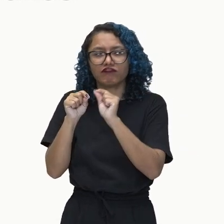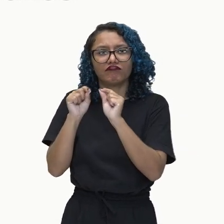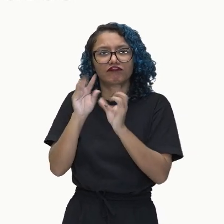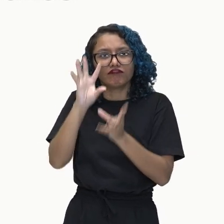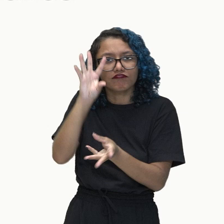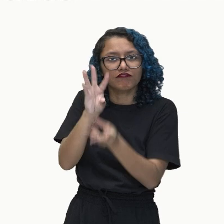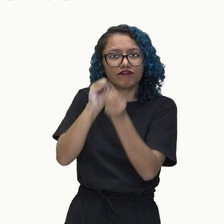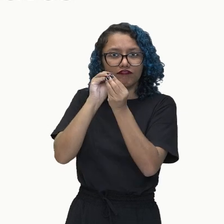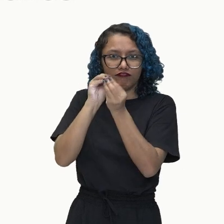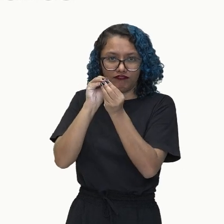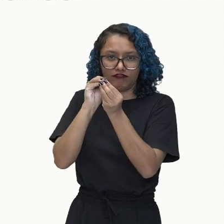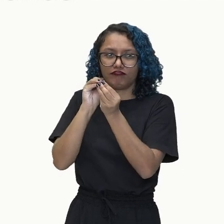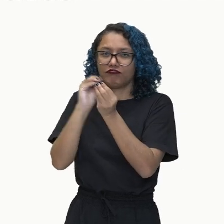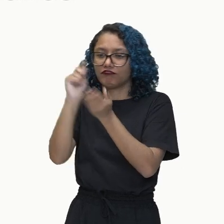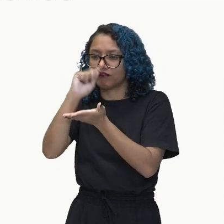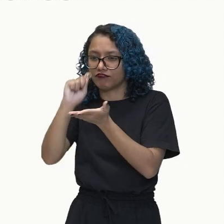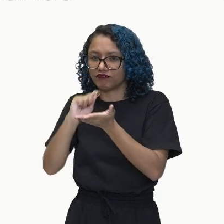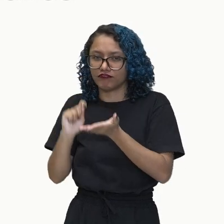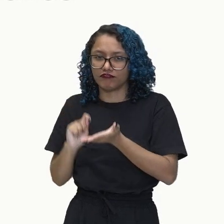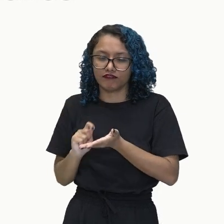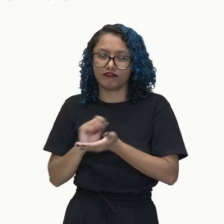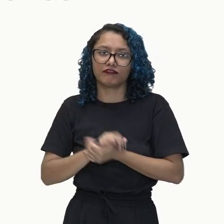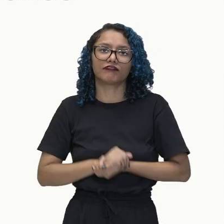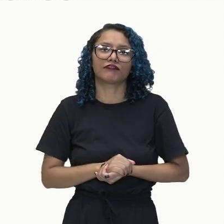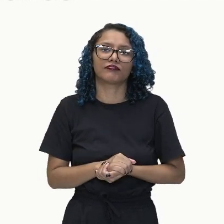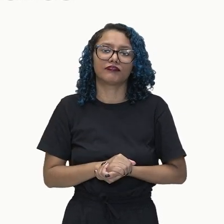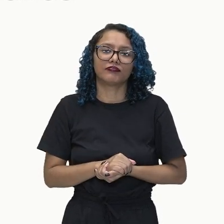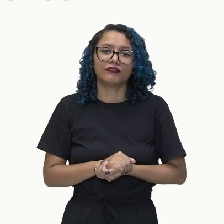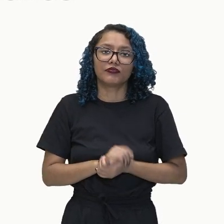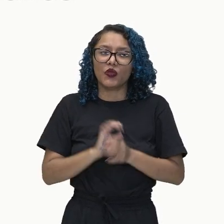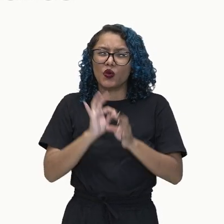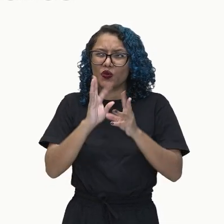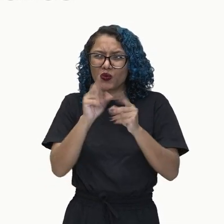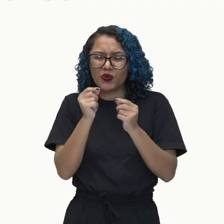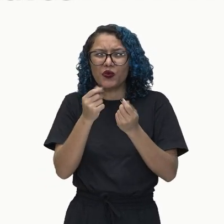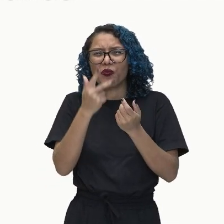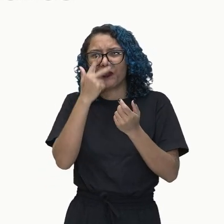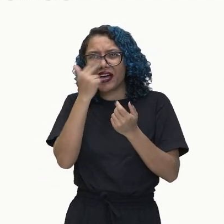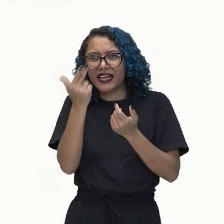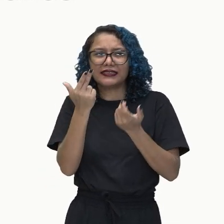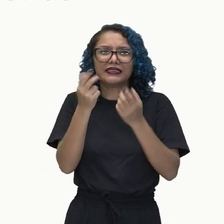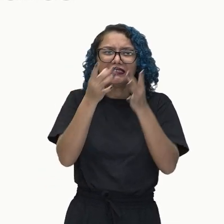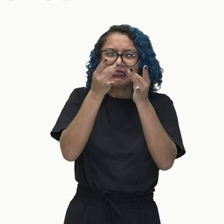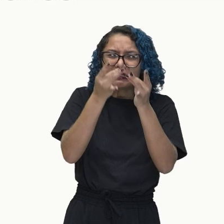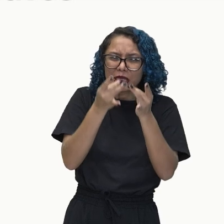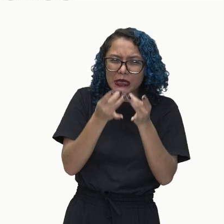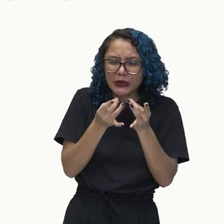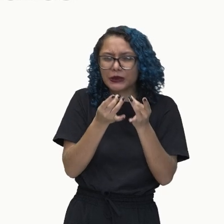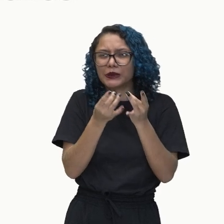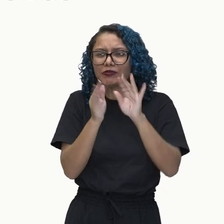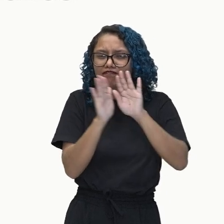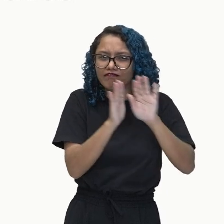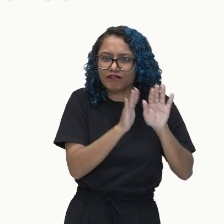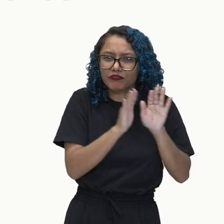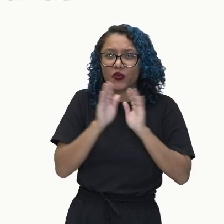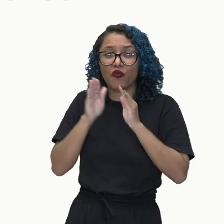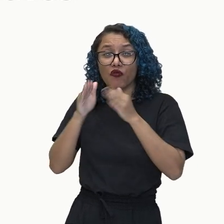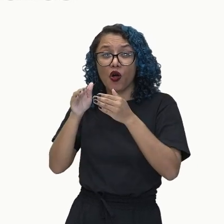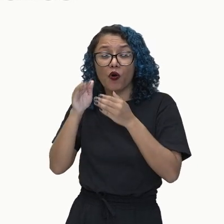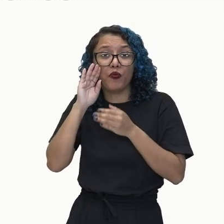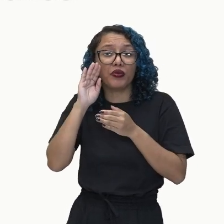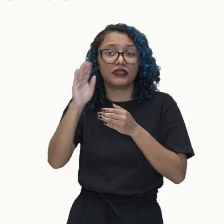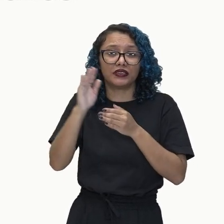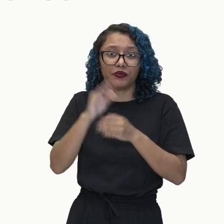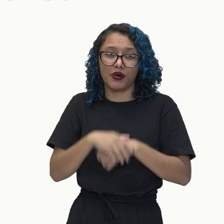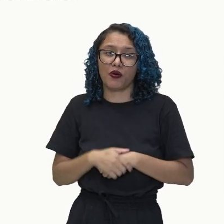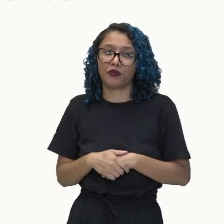condensado tudo o que aconteceu, tirando tudo aquilo que você acha que não importa. Então é importante ressaltar, não se pode acrescentar nenhum discurso